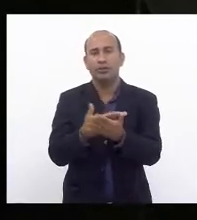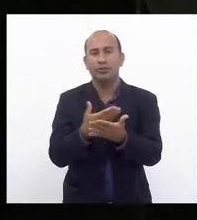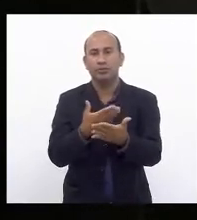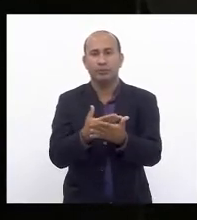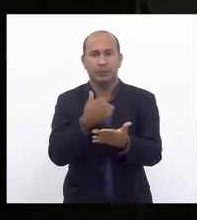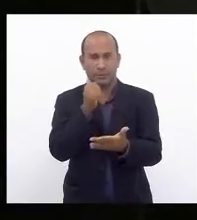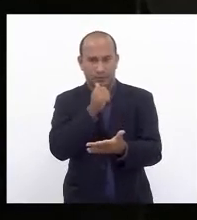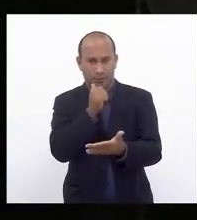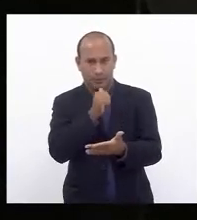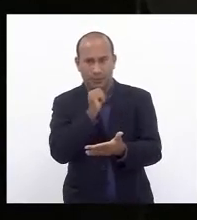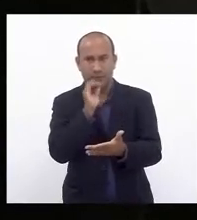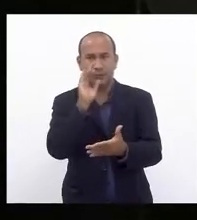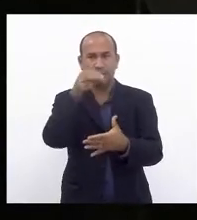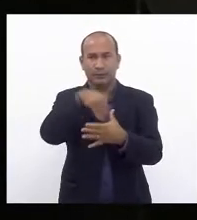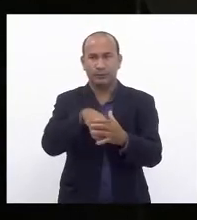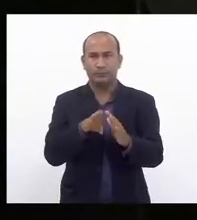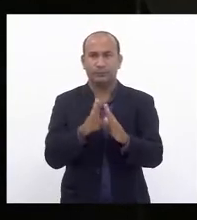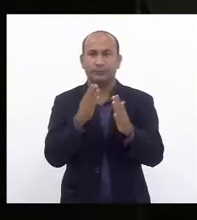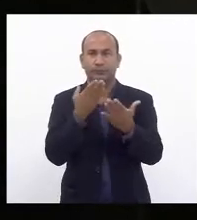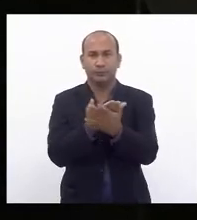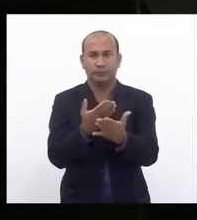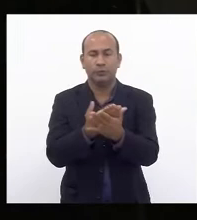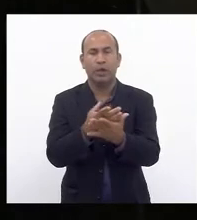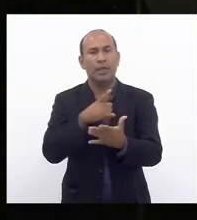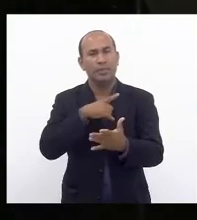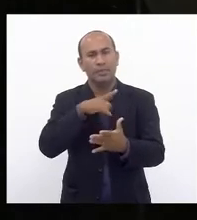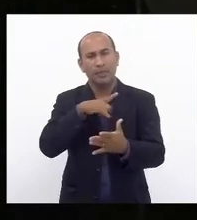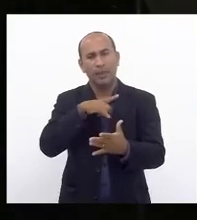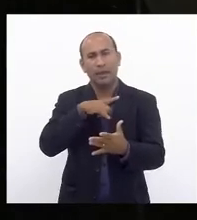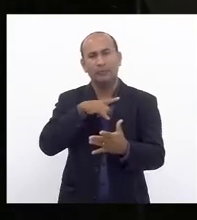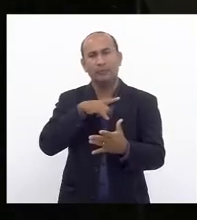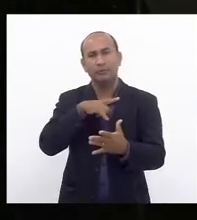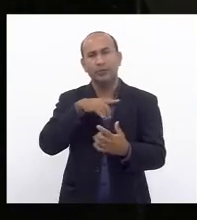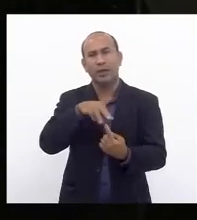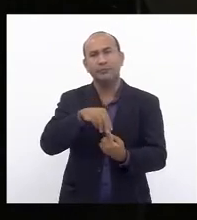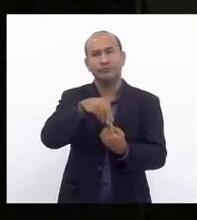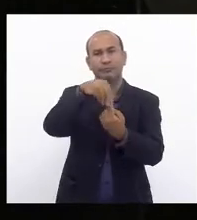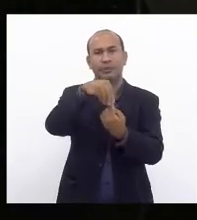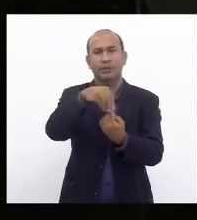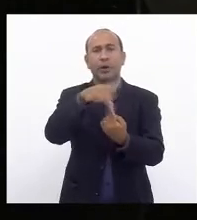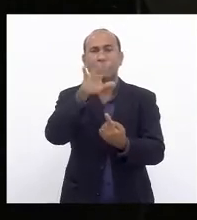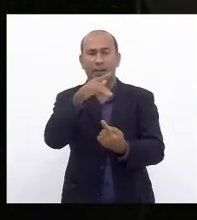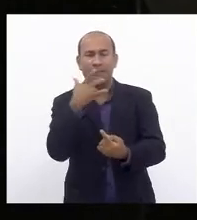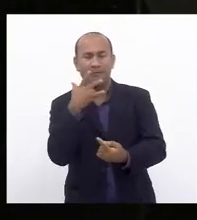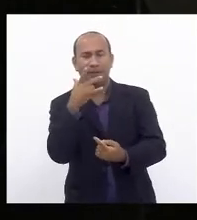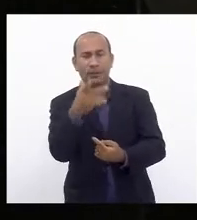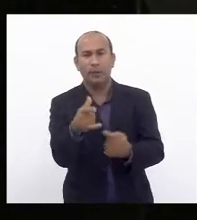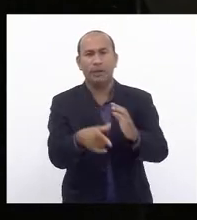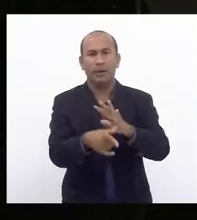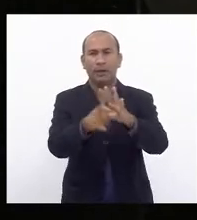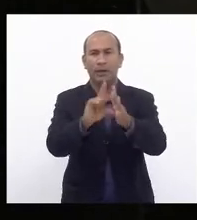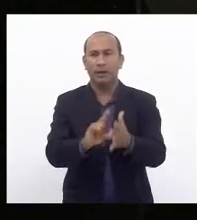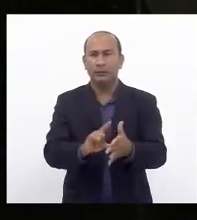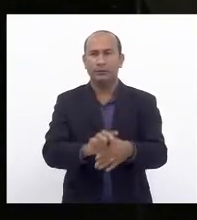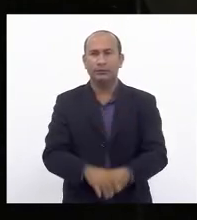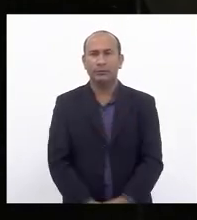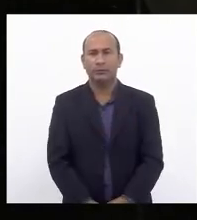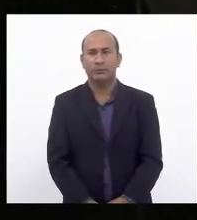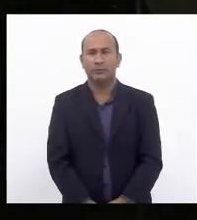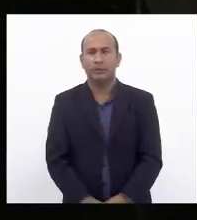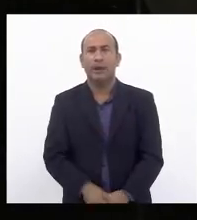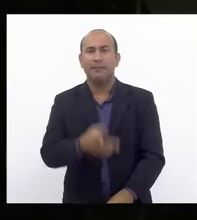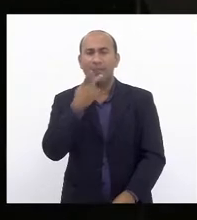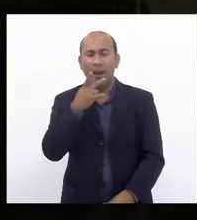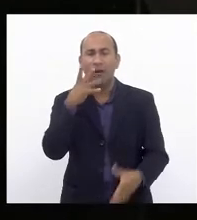ambiente escolar, deputado Eliomar. Nós temos indicadores, e eu não vou repeti-los, porque já foram feitas alocuções aqui muito